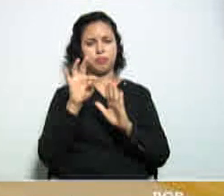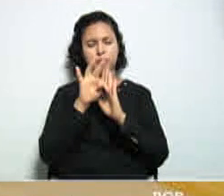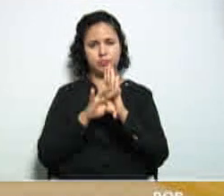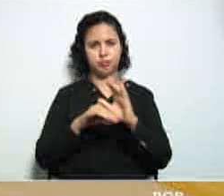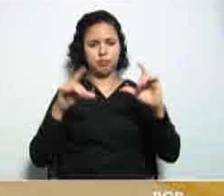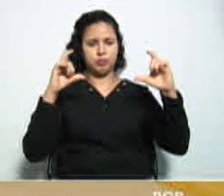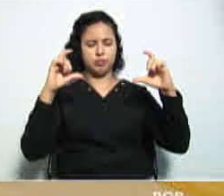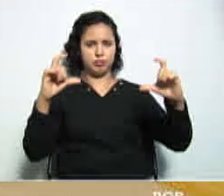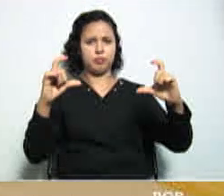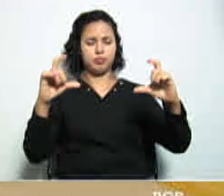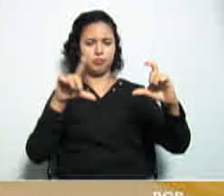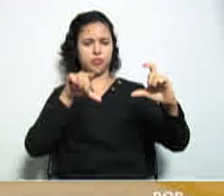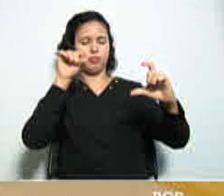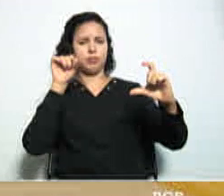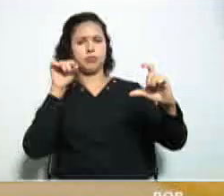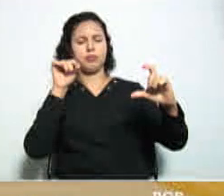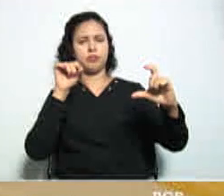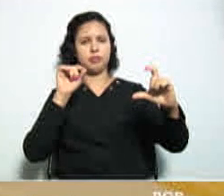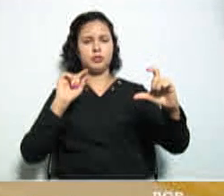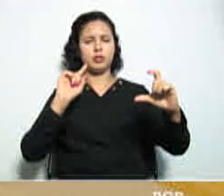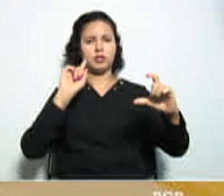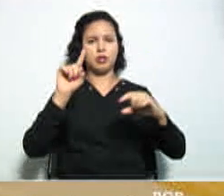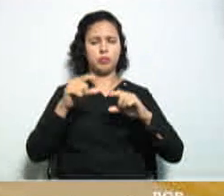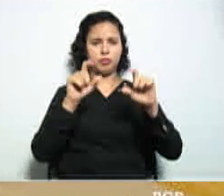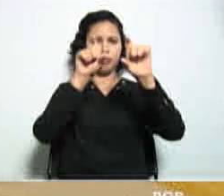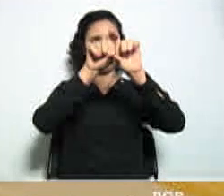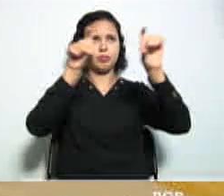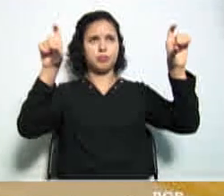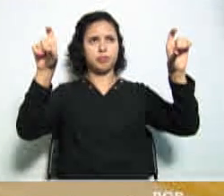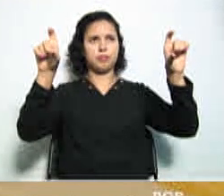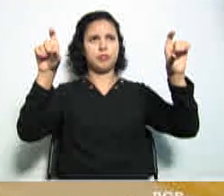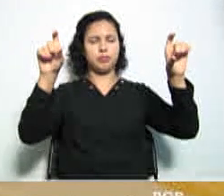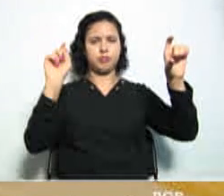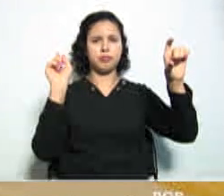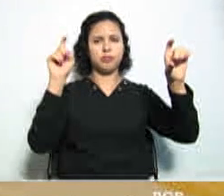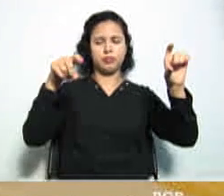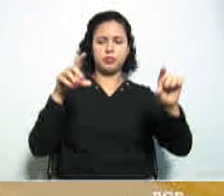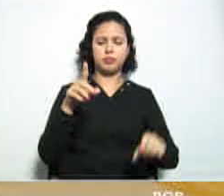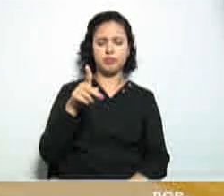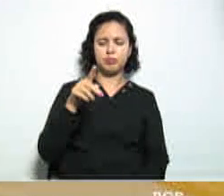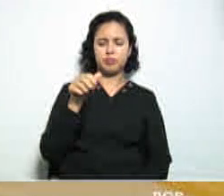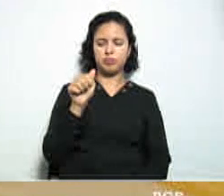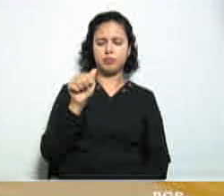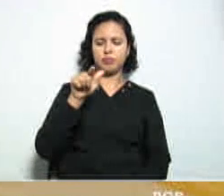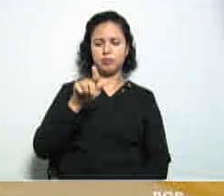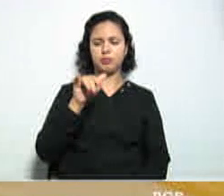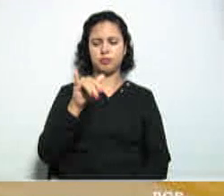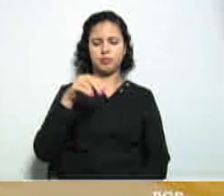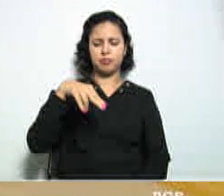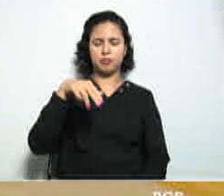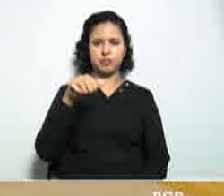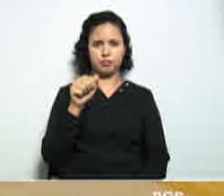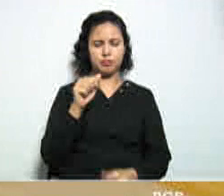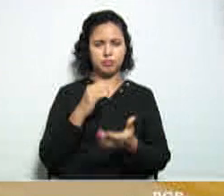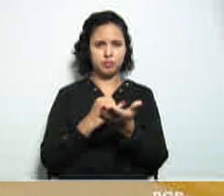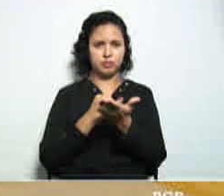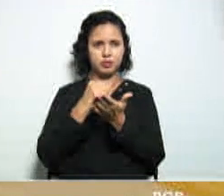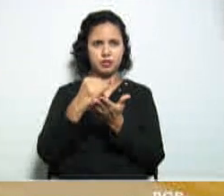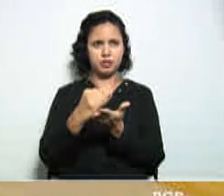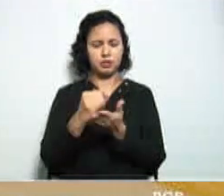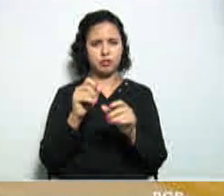a formatação, você vai na aba Página Inicial, ela vai abrir algumas